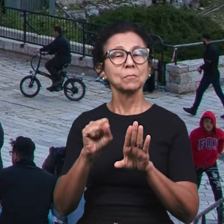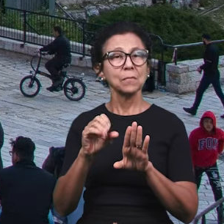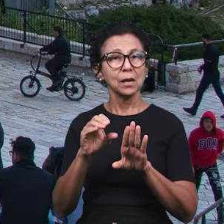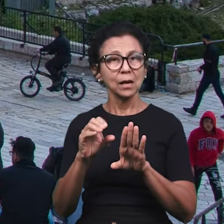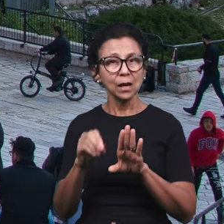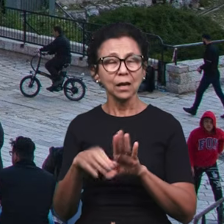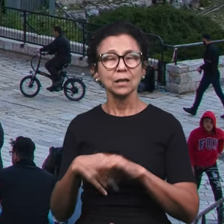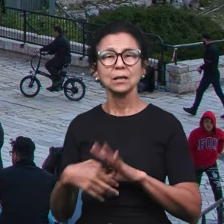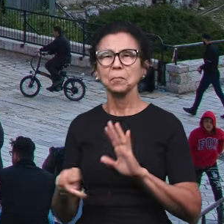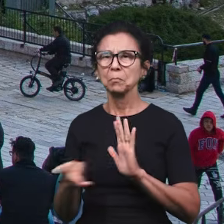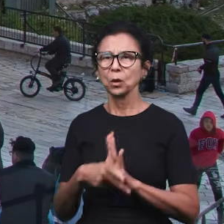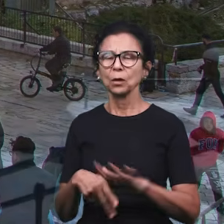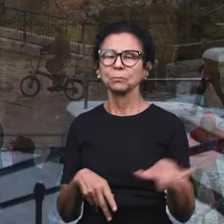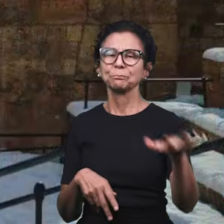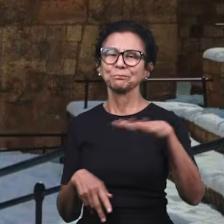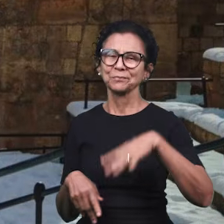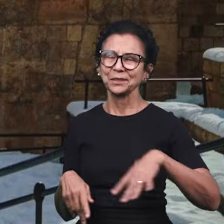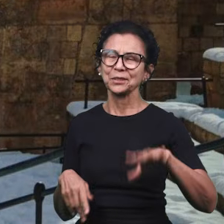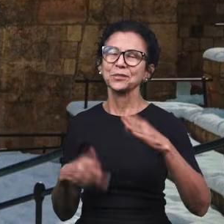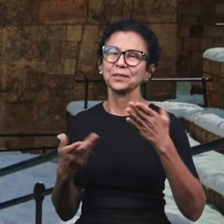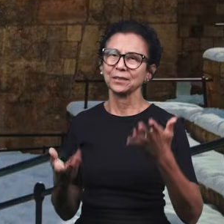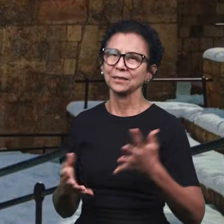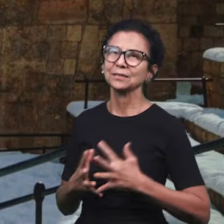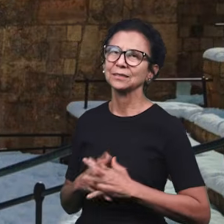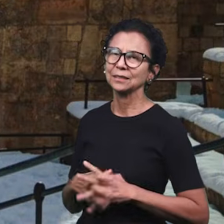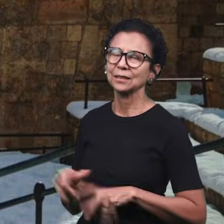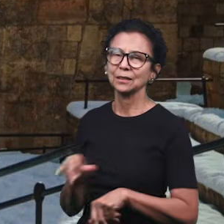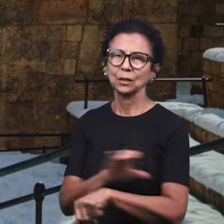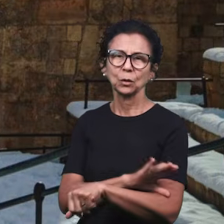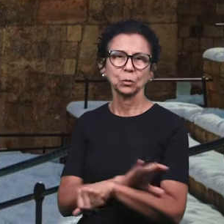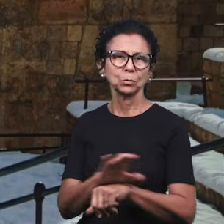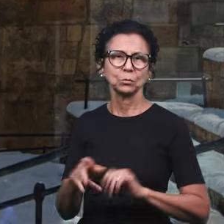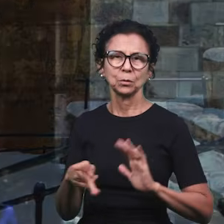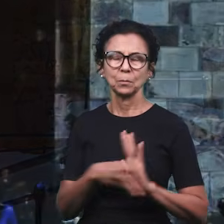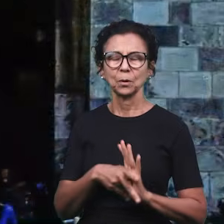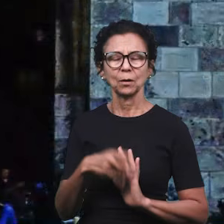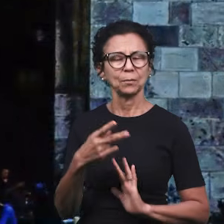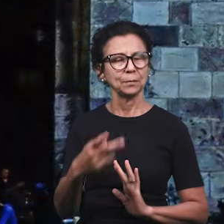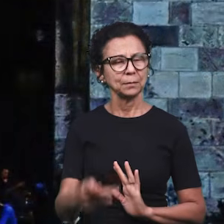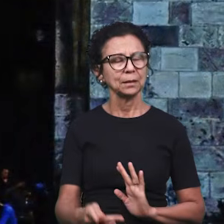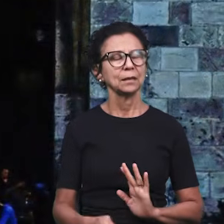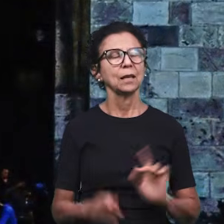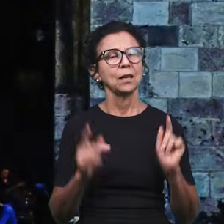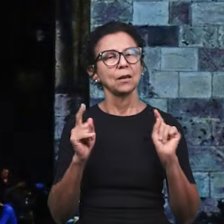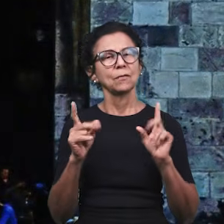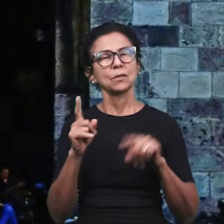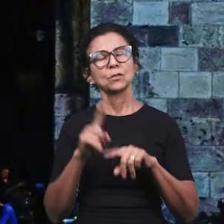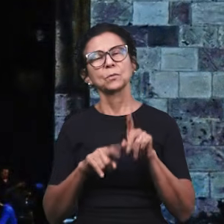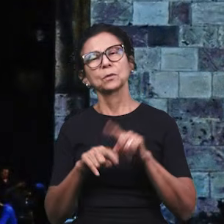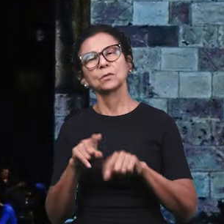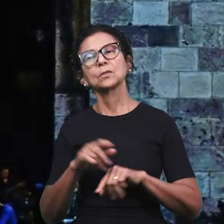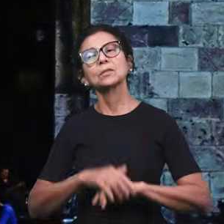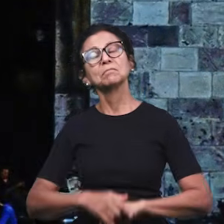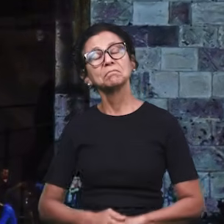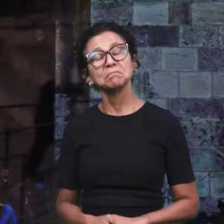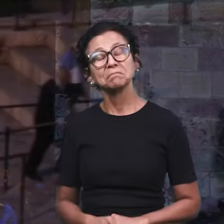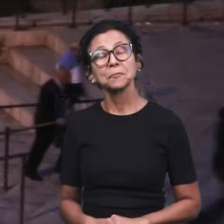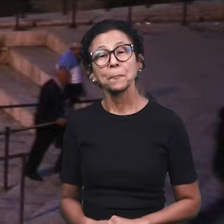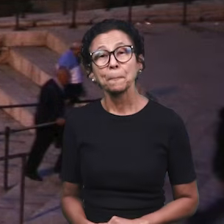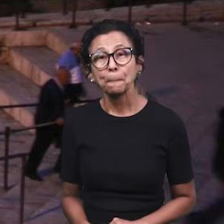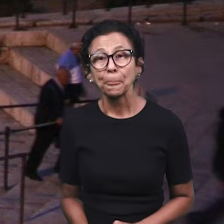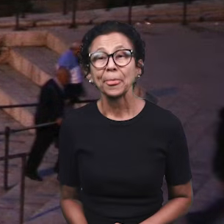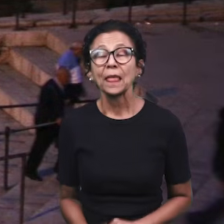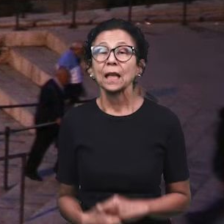região e ali eles escolhem então para entregar e para vender ali os seus produtos. E antigamente era a Porta do Peixe